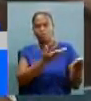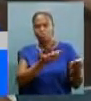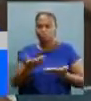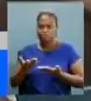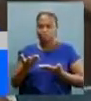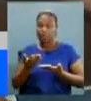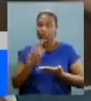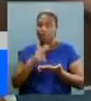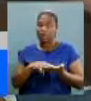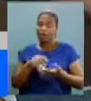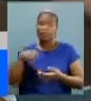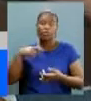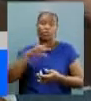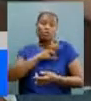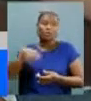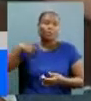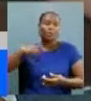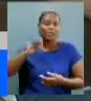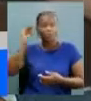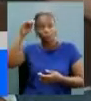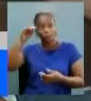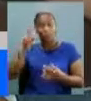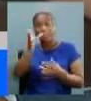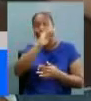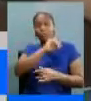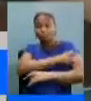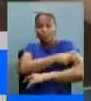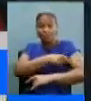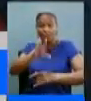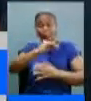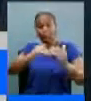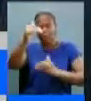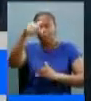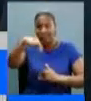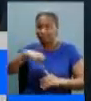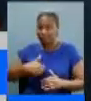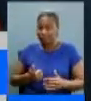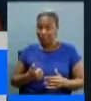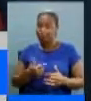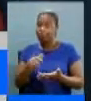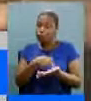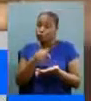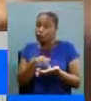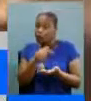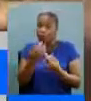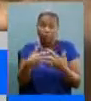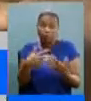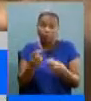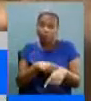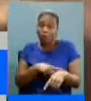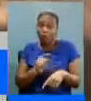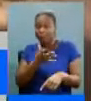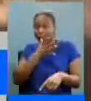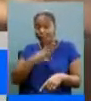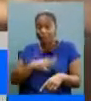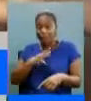receber, de facto, foi o Sr. Presidente da República, um mais alto representante e magistrado do país. Aguardamos a qualquer momento que nos digam